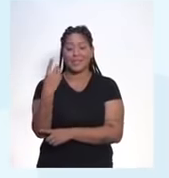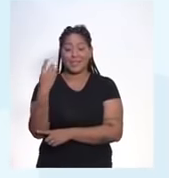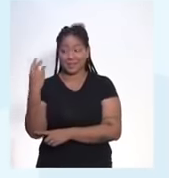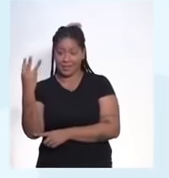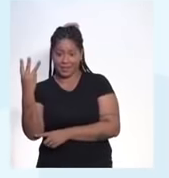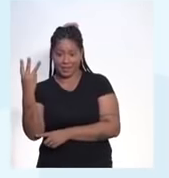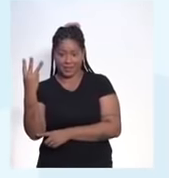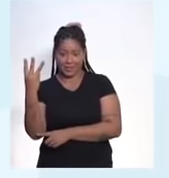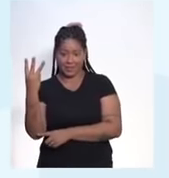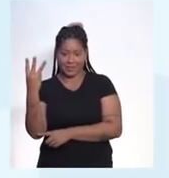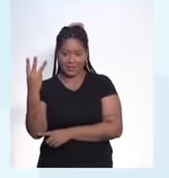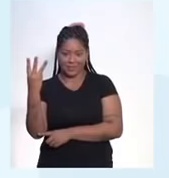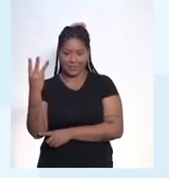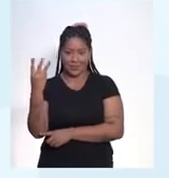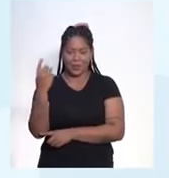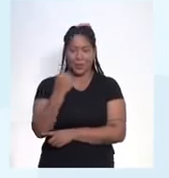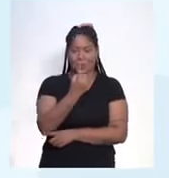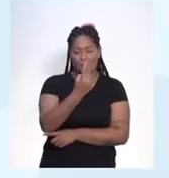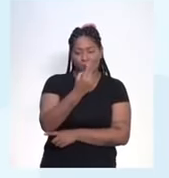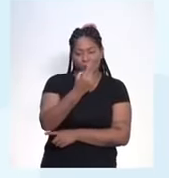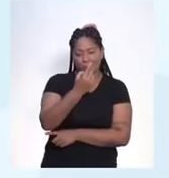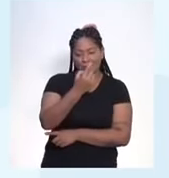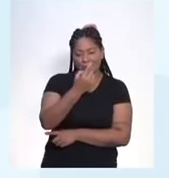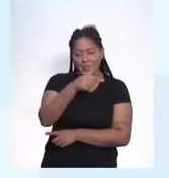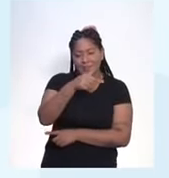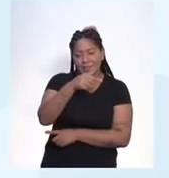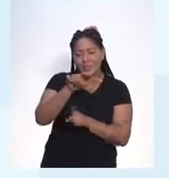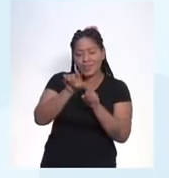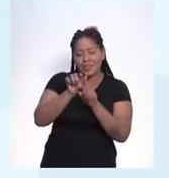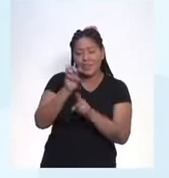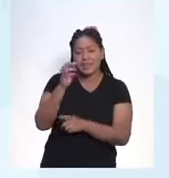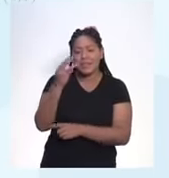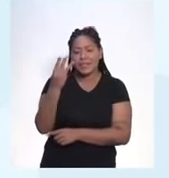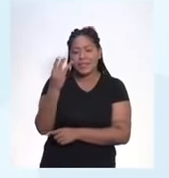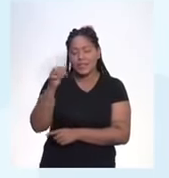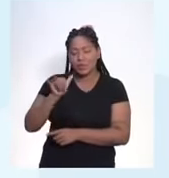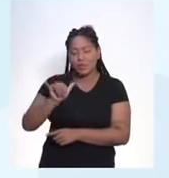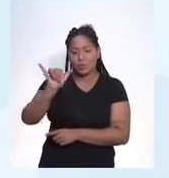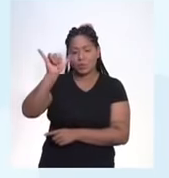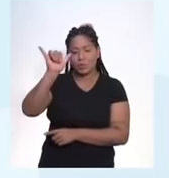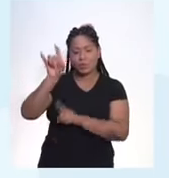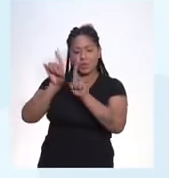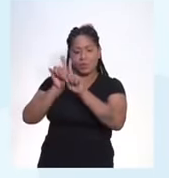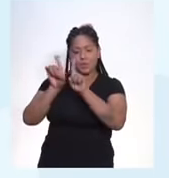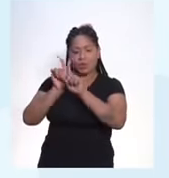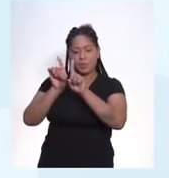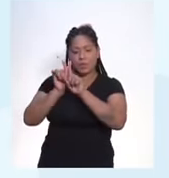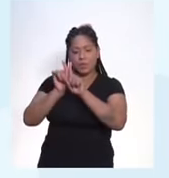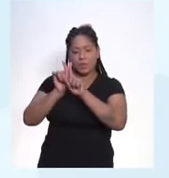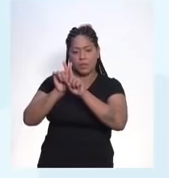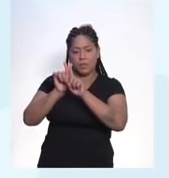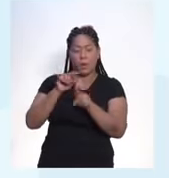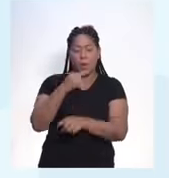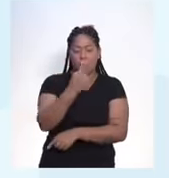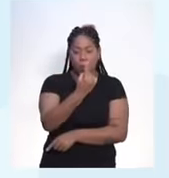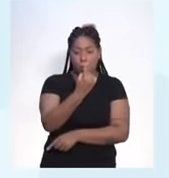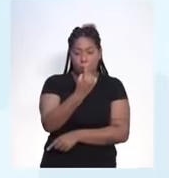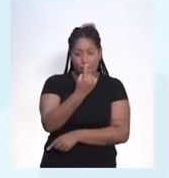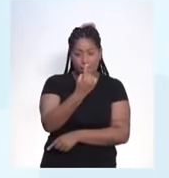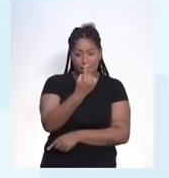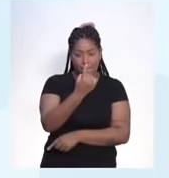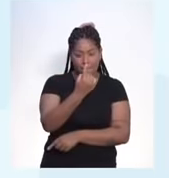então um negativo e três ali do Y e para o próximo ou menos um